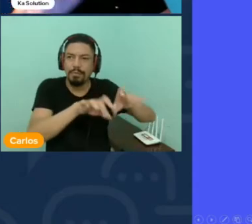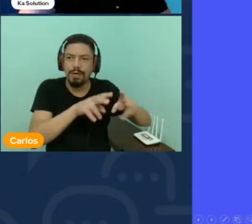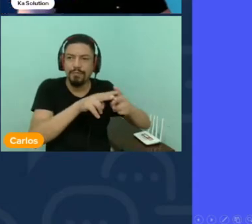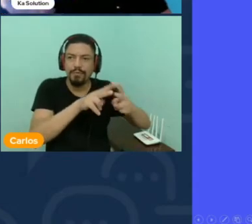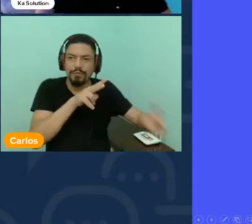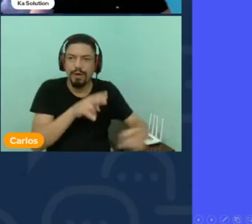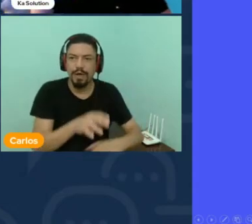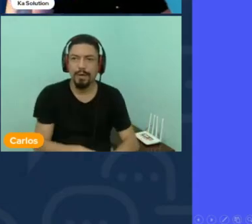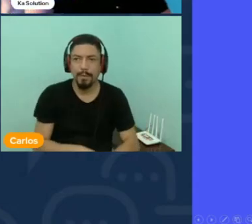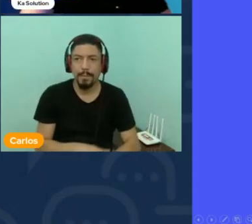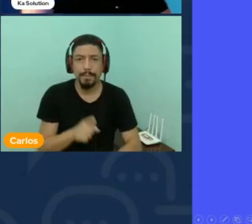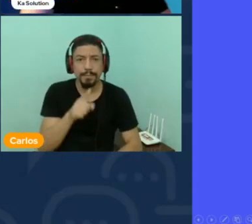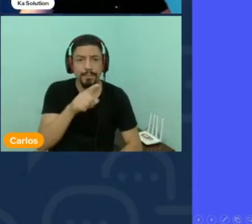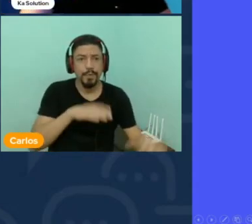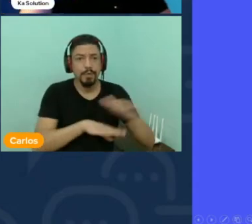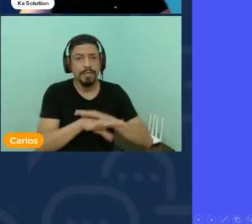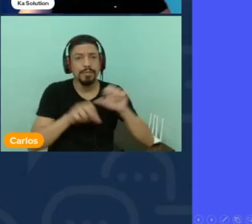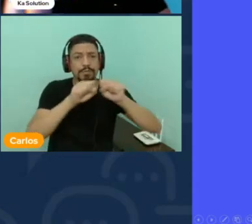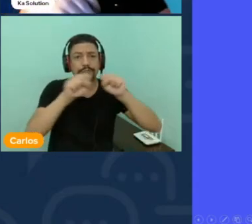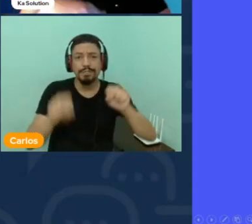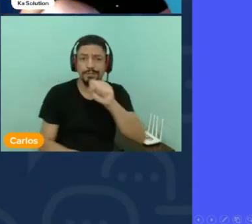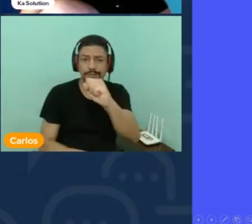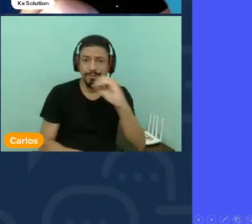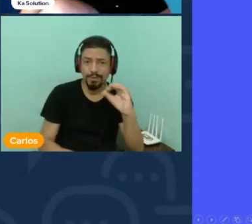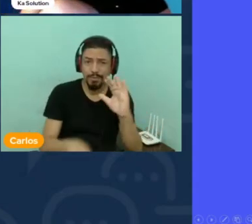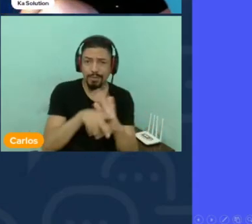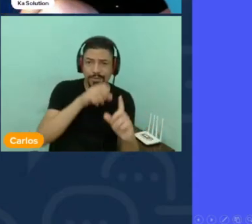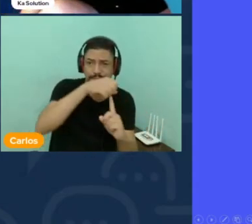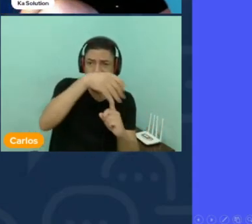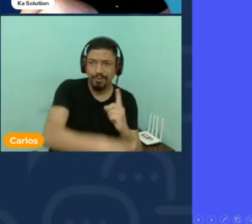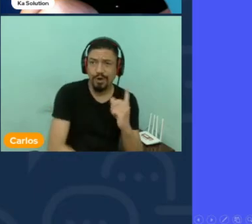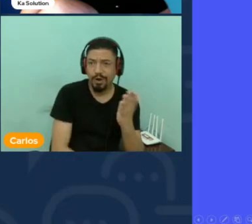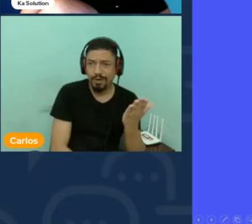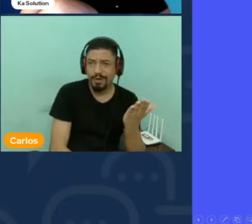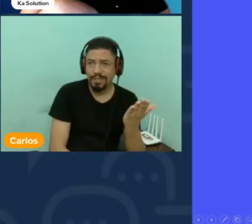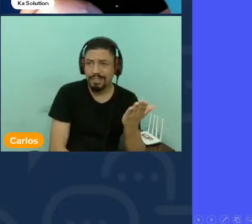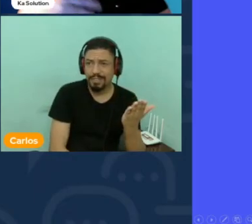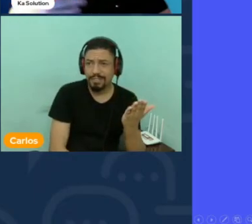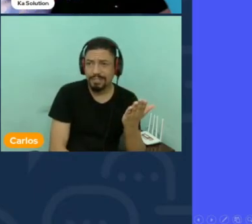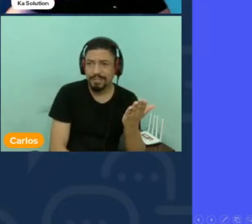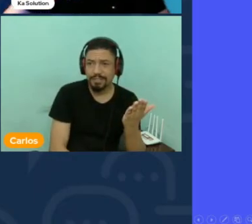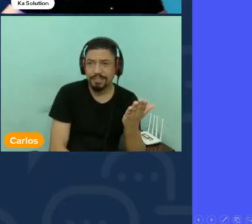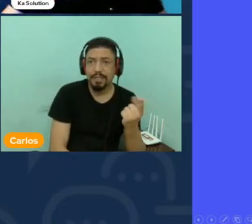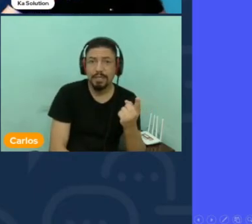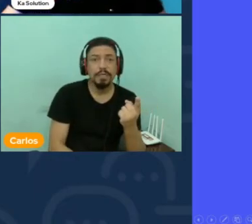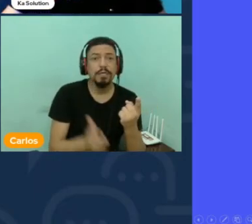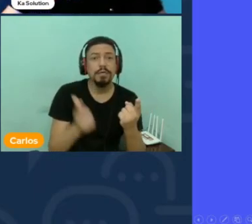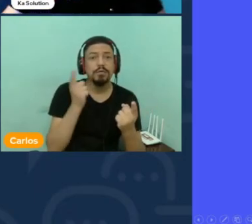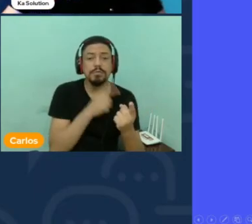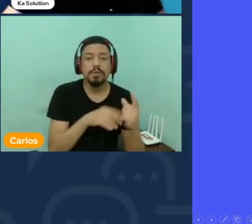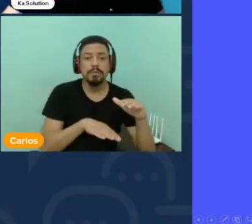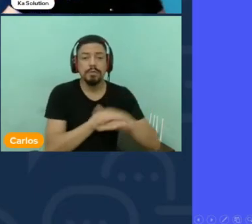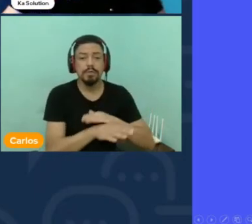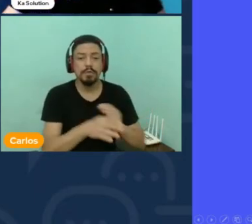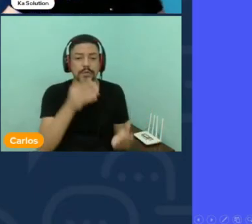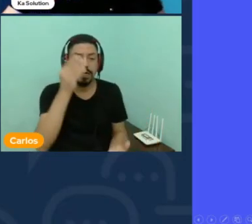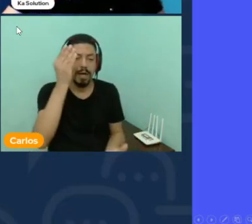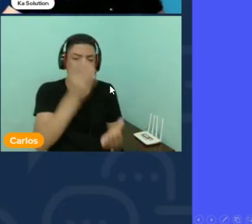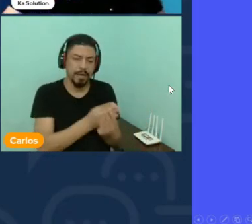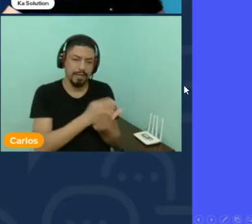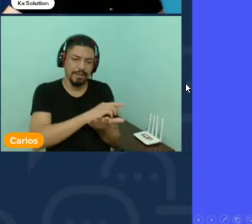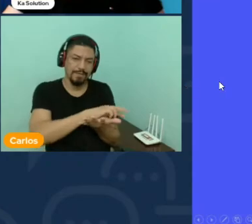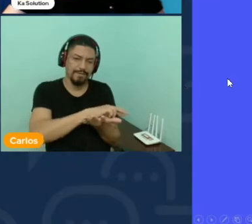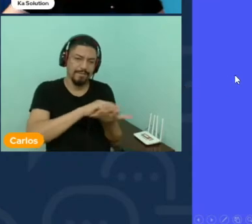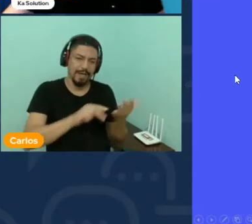Onde está armazenado o sistema operacional do meu servidor. E para armazenamento de arquivos,